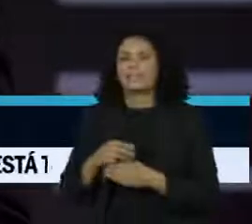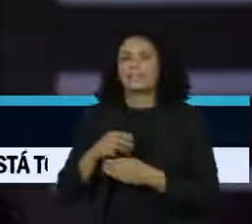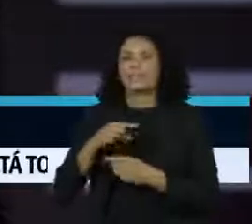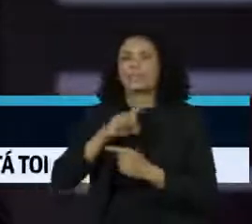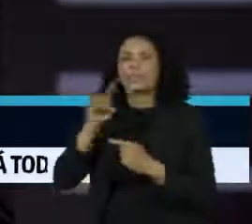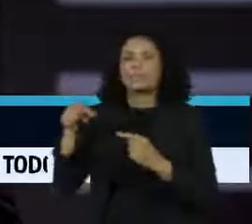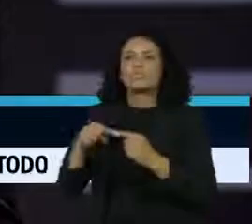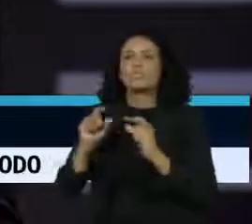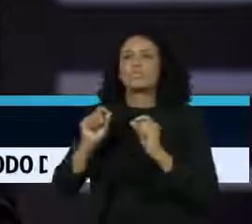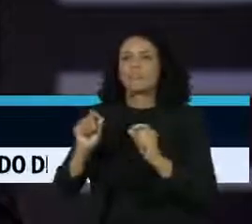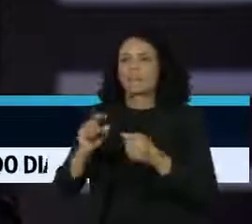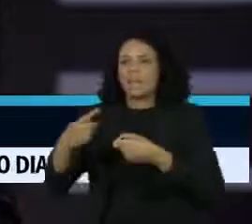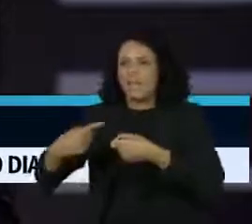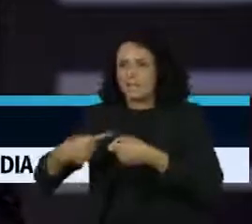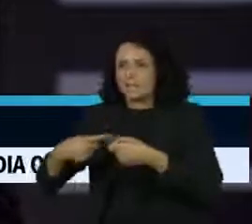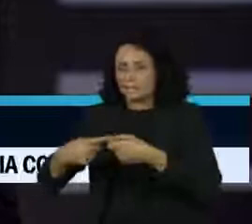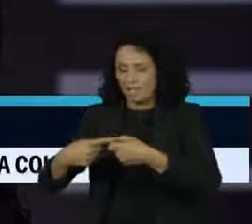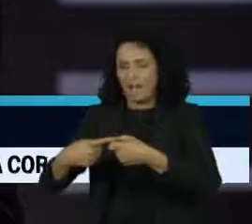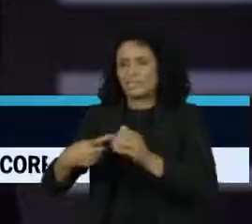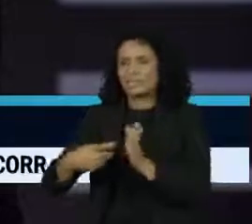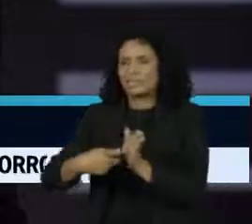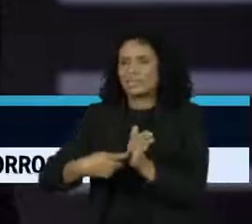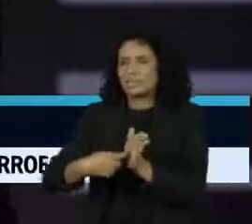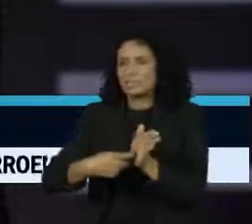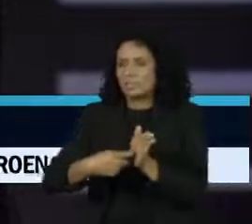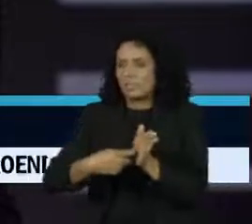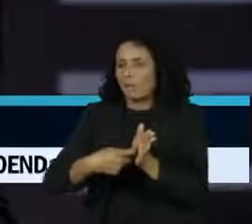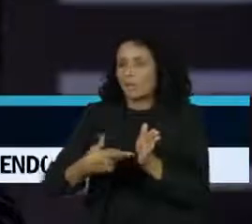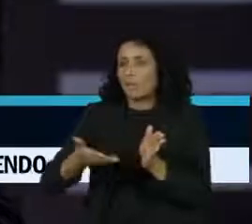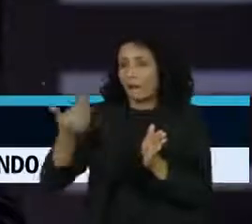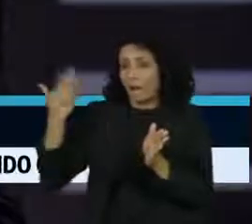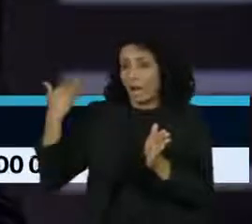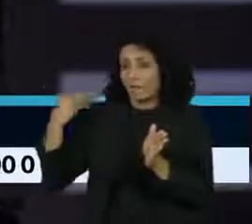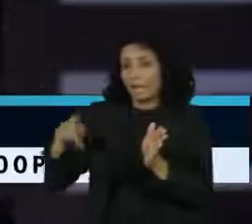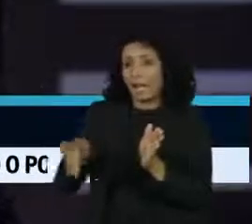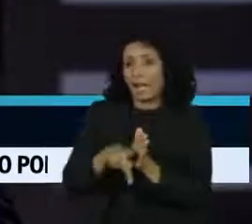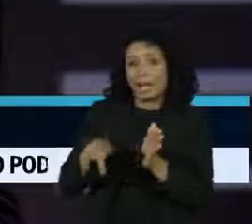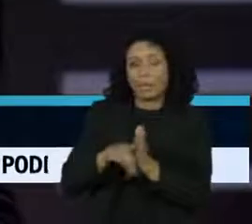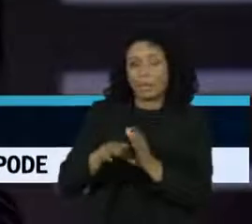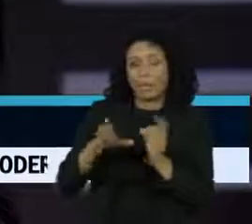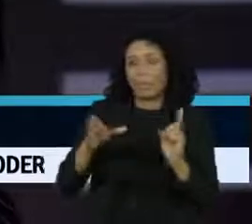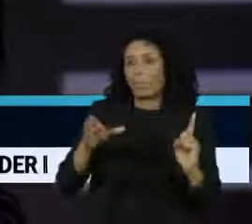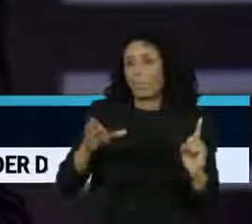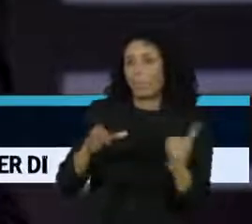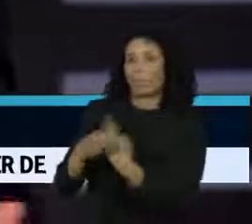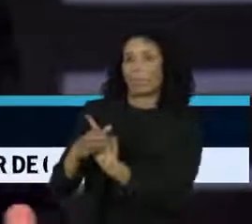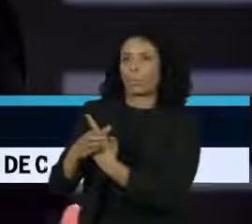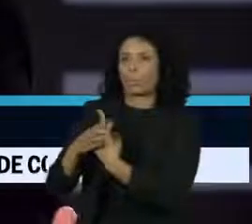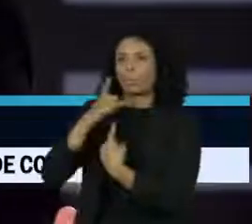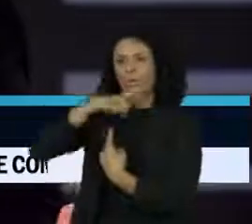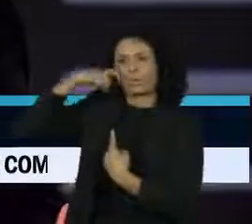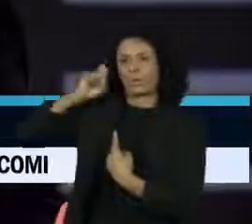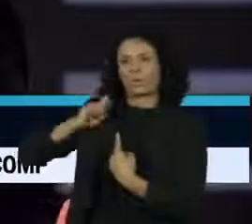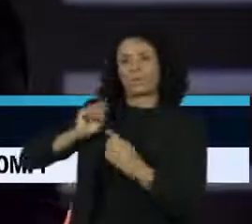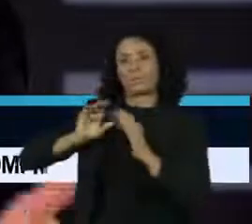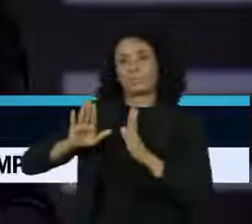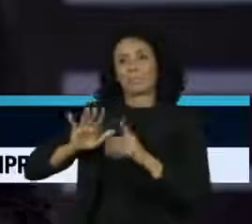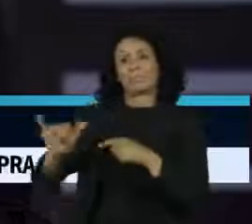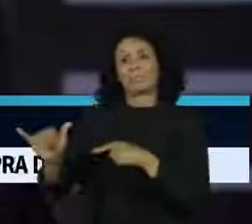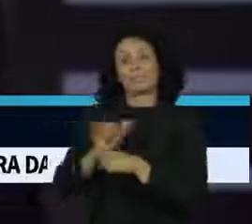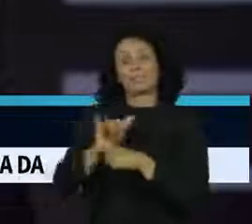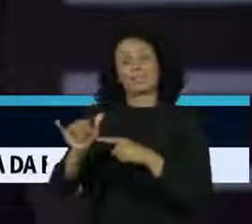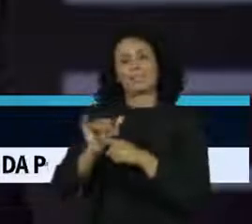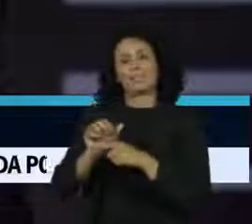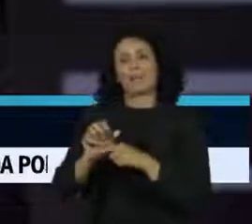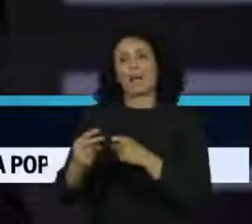região que a Rússia queria recuperar da Ucrânia e que, curiosamente, a Rússia já trata como se fosse dela. Ela anuncia agora uma ofensiva para se proteger da Ucrânia, que,